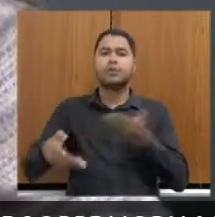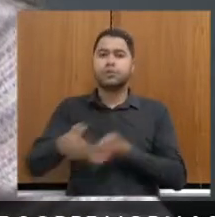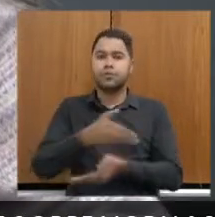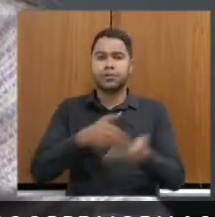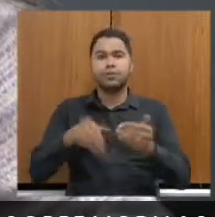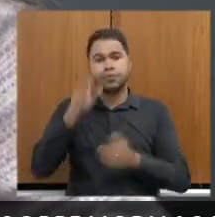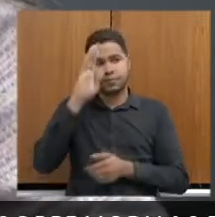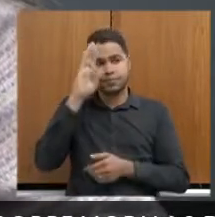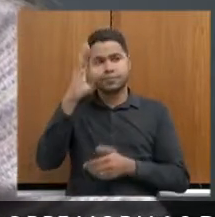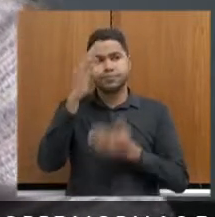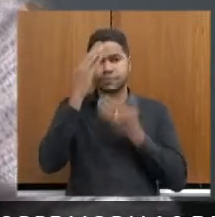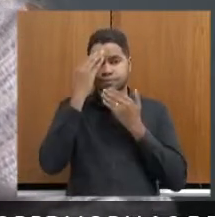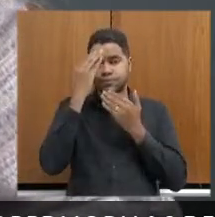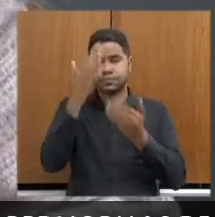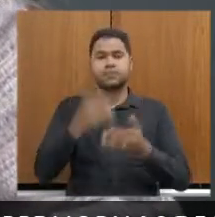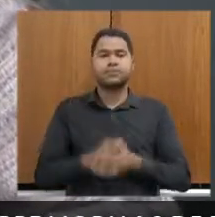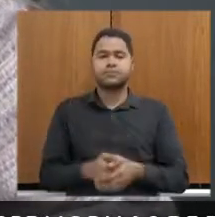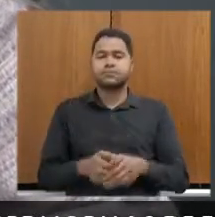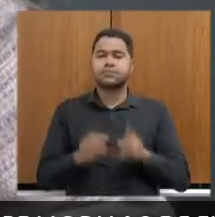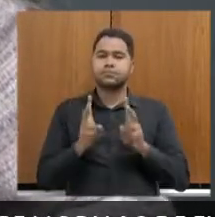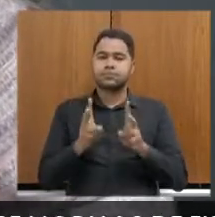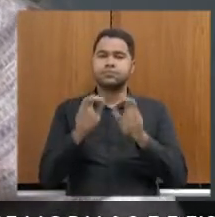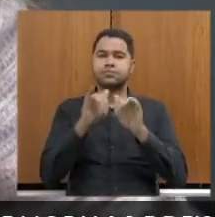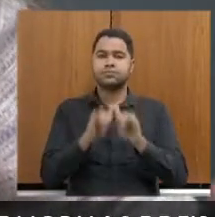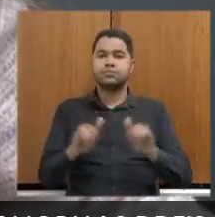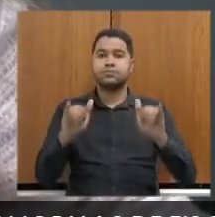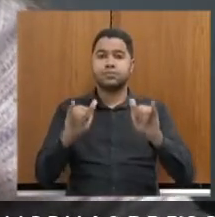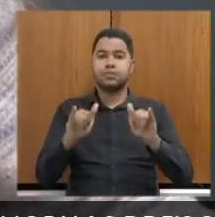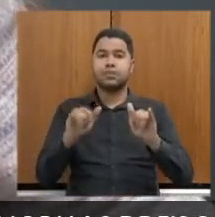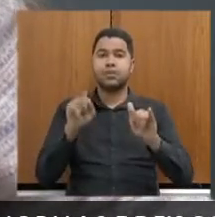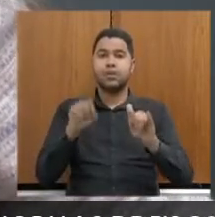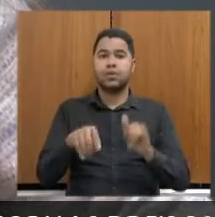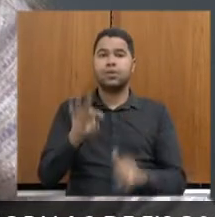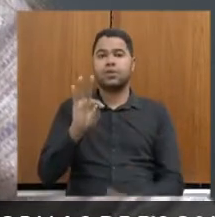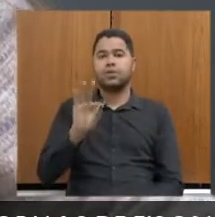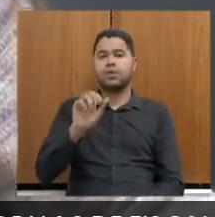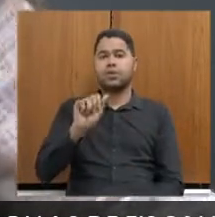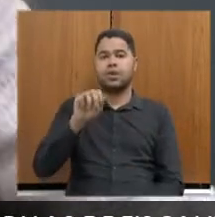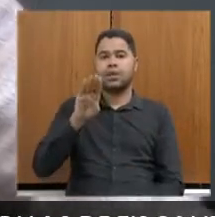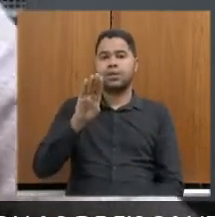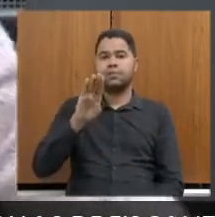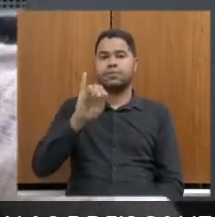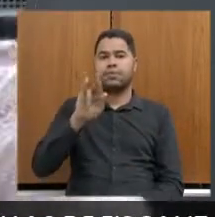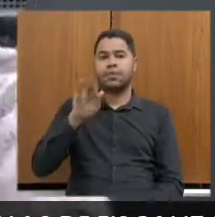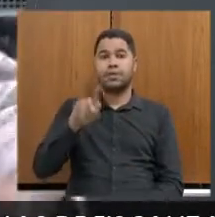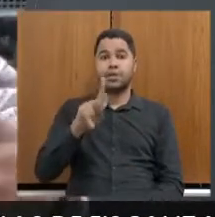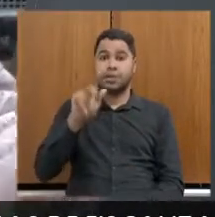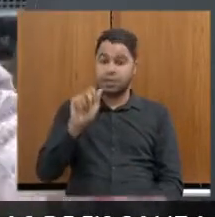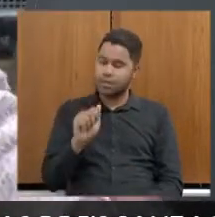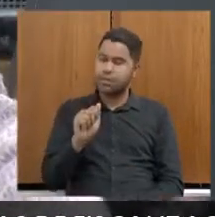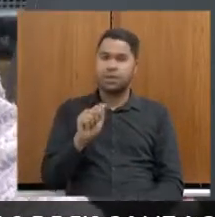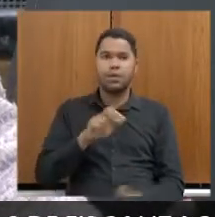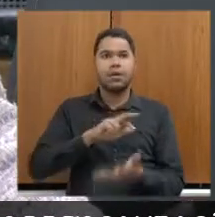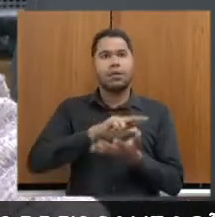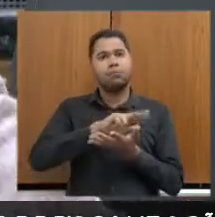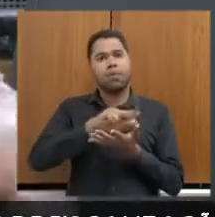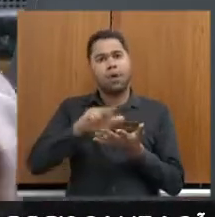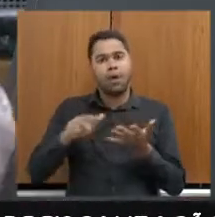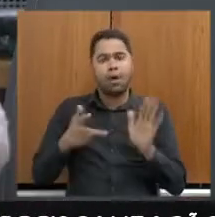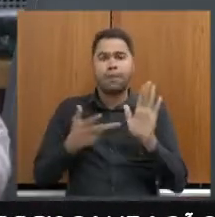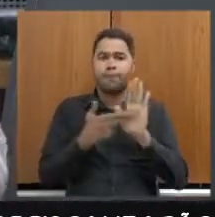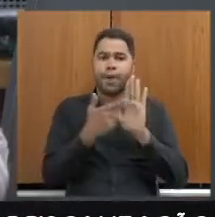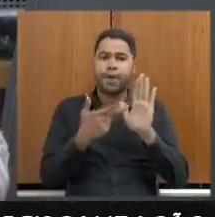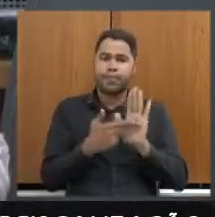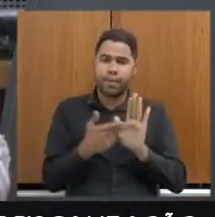aqui e agradeço secretário Eu sempre sinto muito município de Itabirinha lá no leste Mineiro que faz inúmeras cirurgias